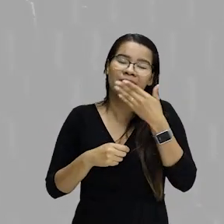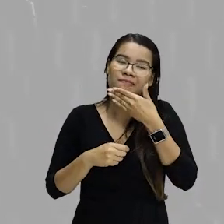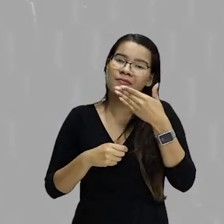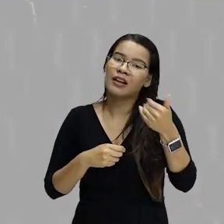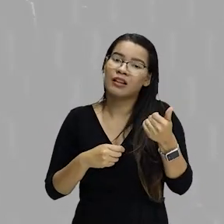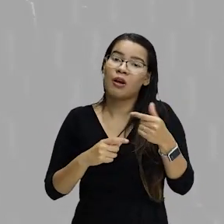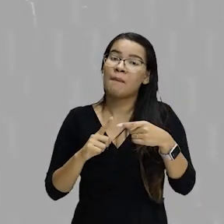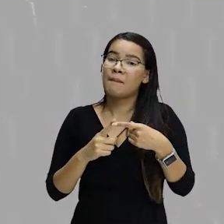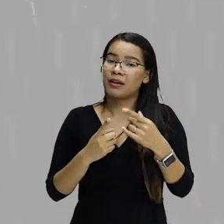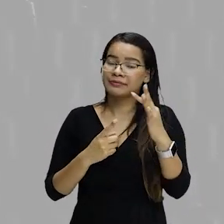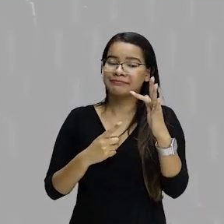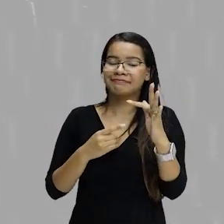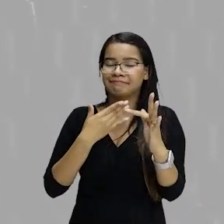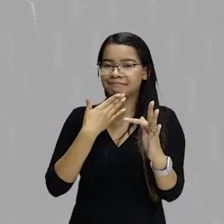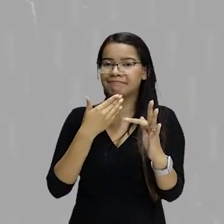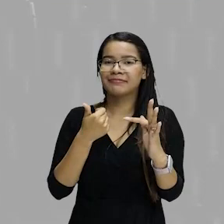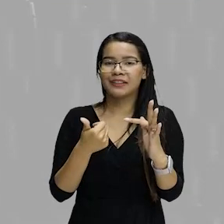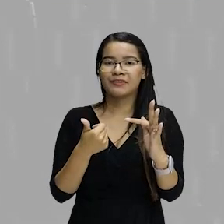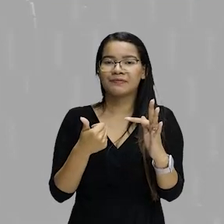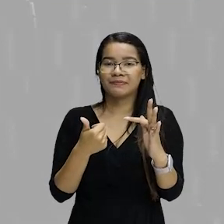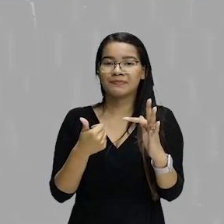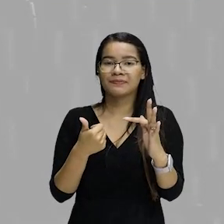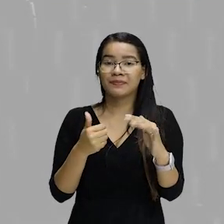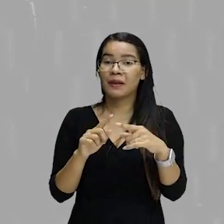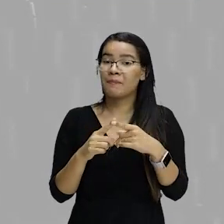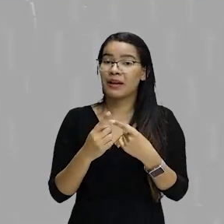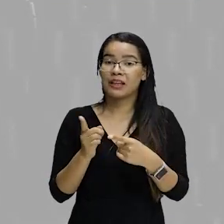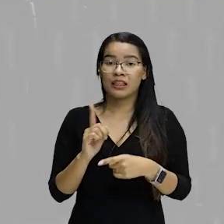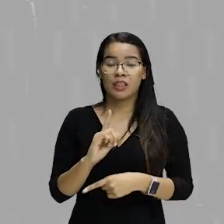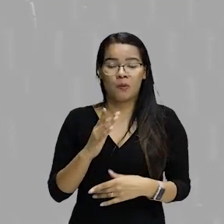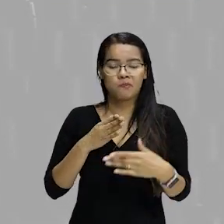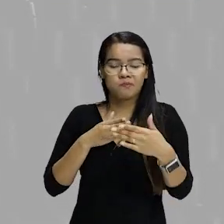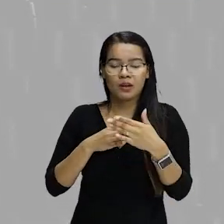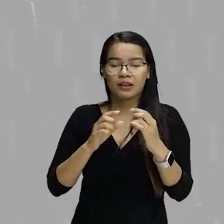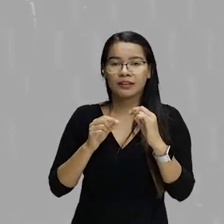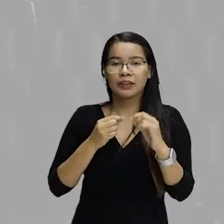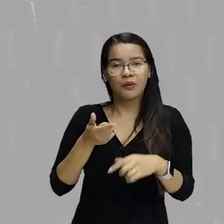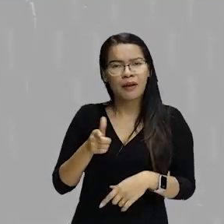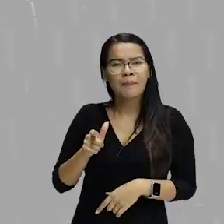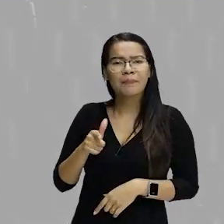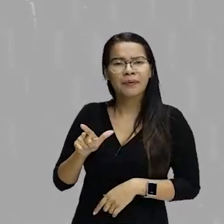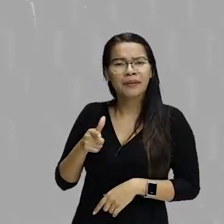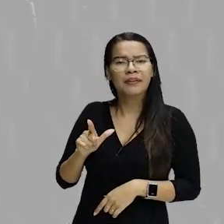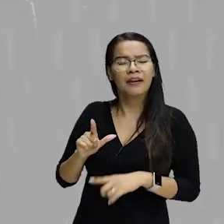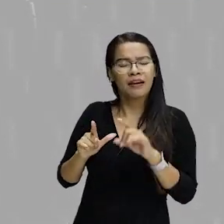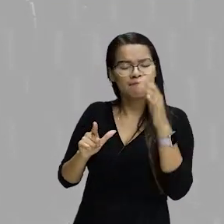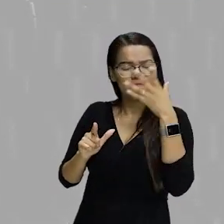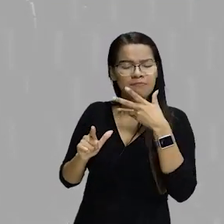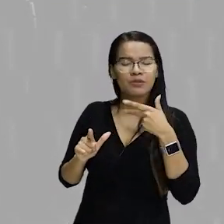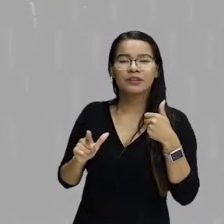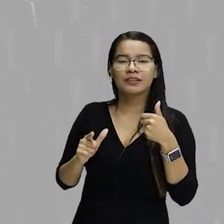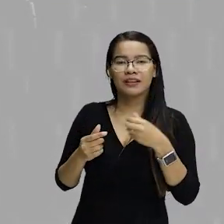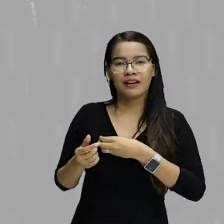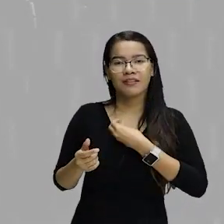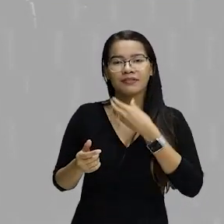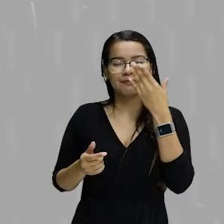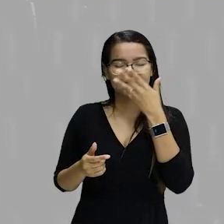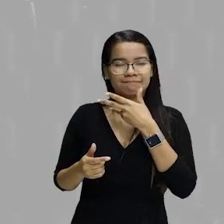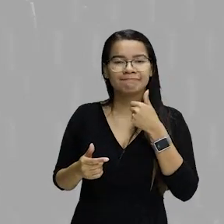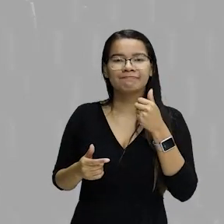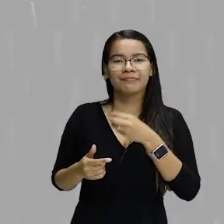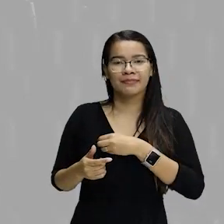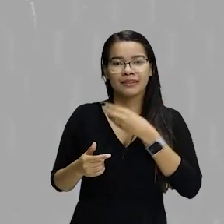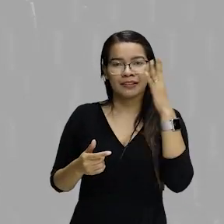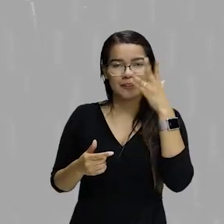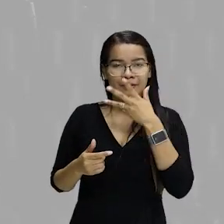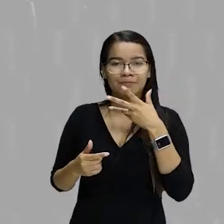ser bem melhor, e será. Mas isso não impede que eu repita, é bonita e